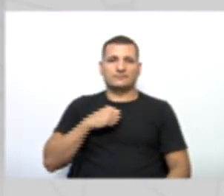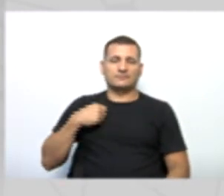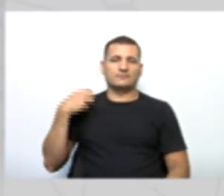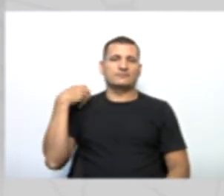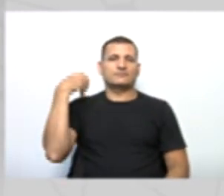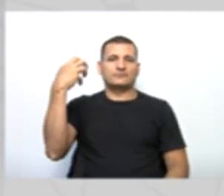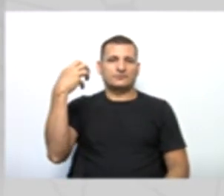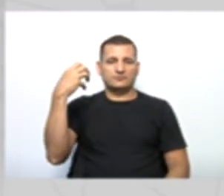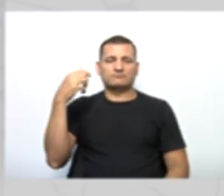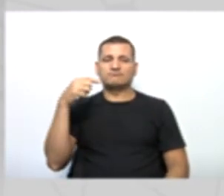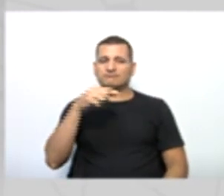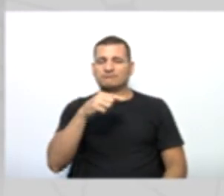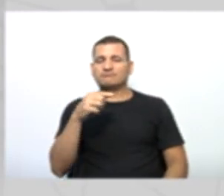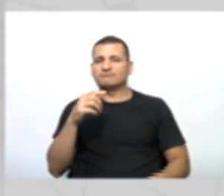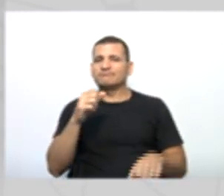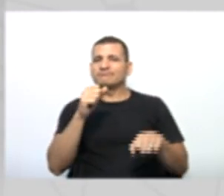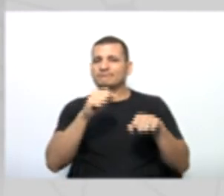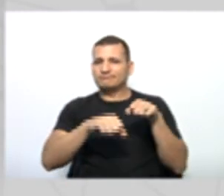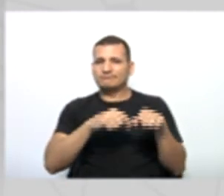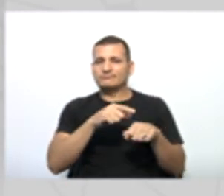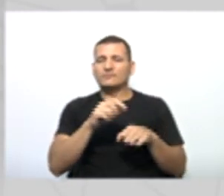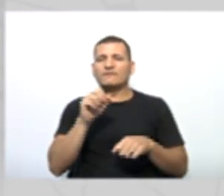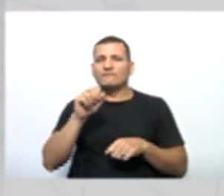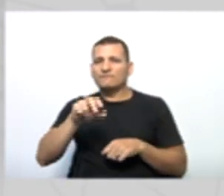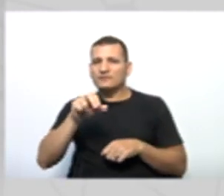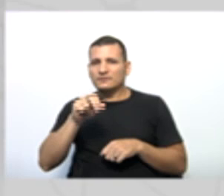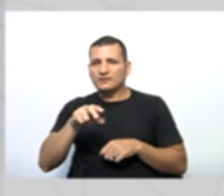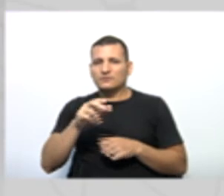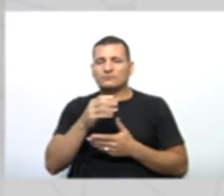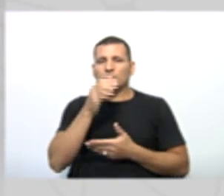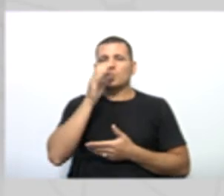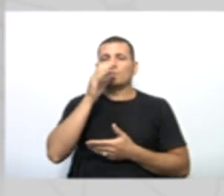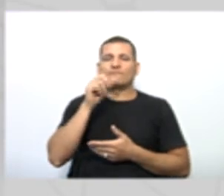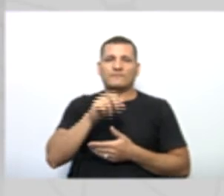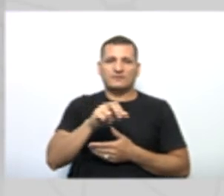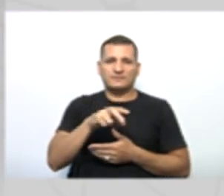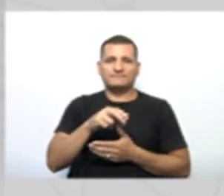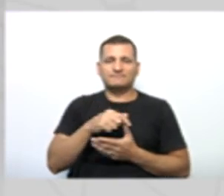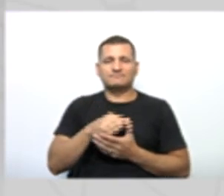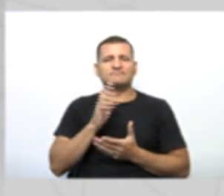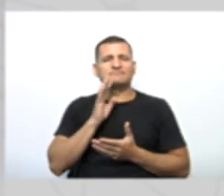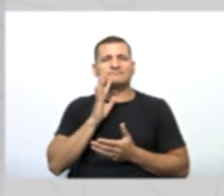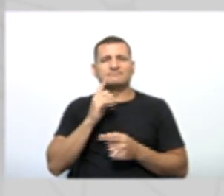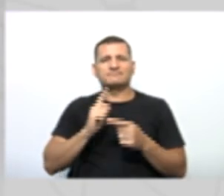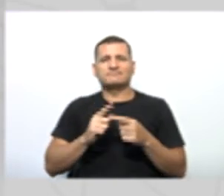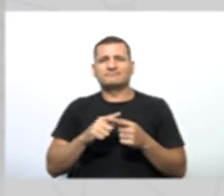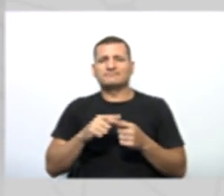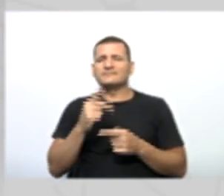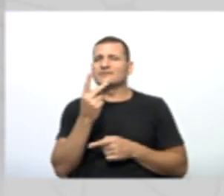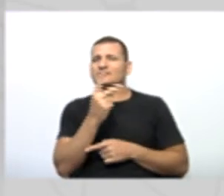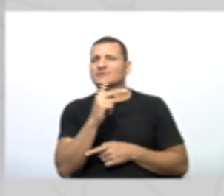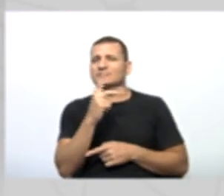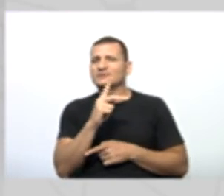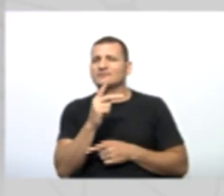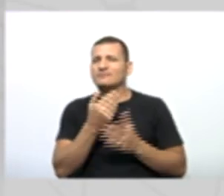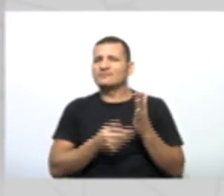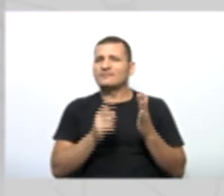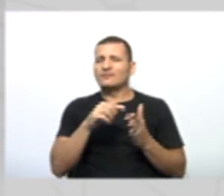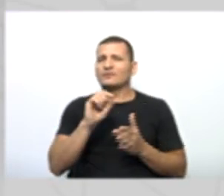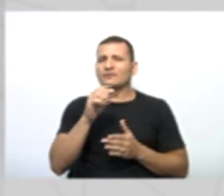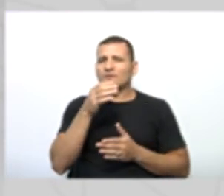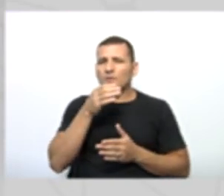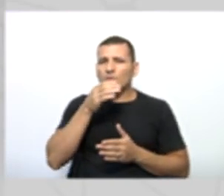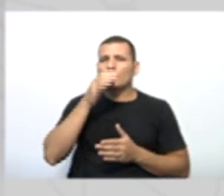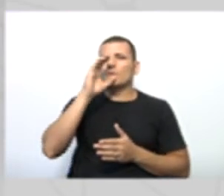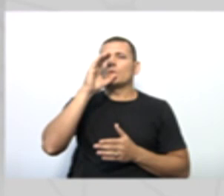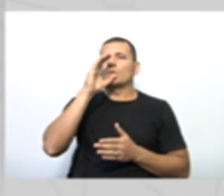quem foi condenado à morte e morreu envenenado por cicuta. Eu acho legal da acusação porque a condenação era beber cicuta, não